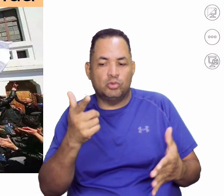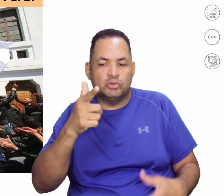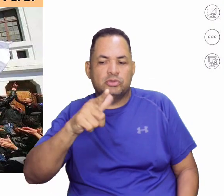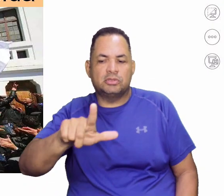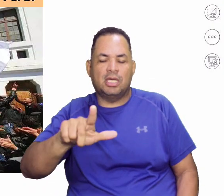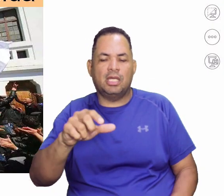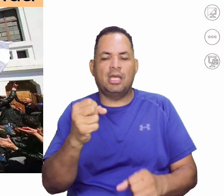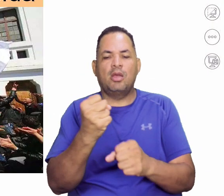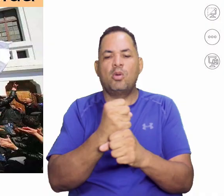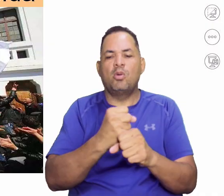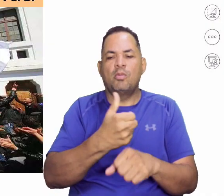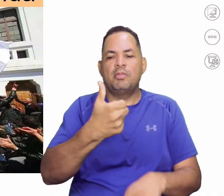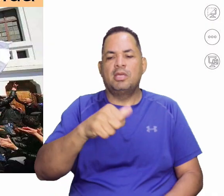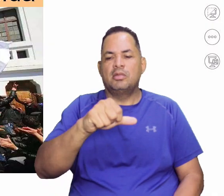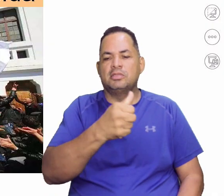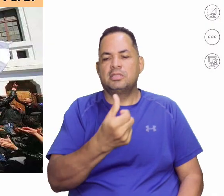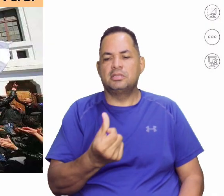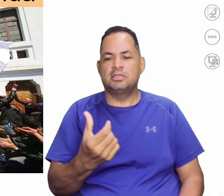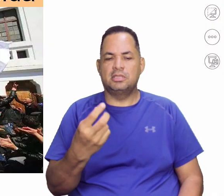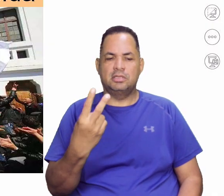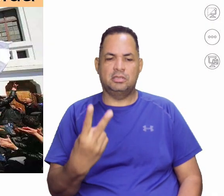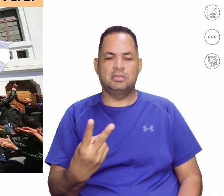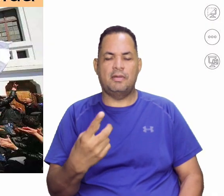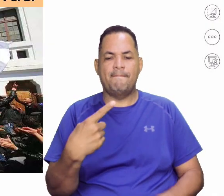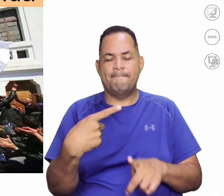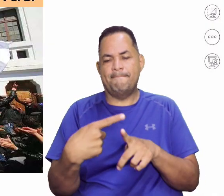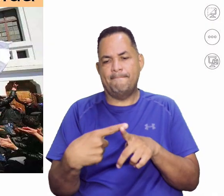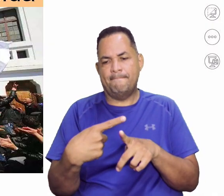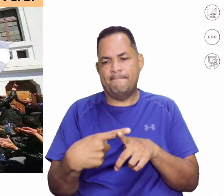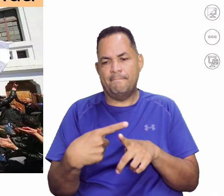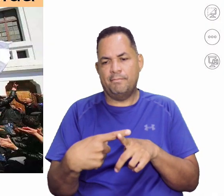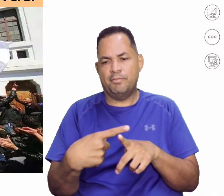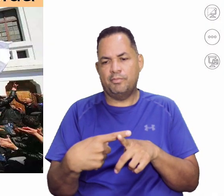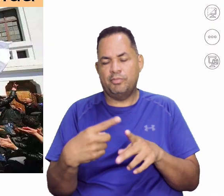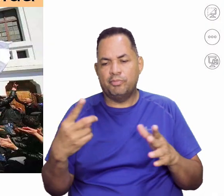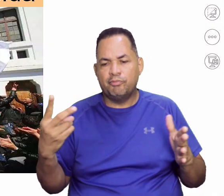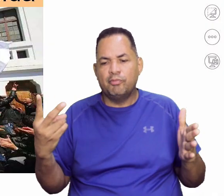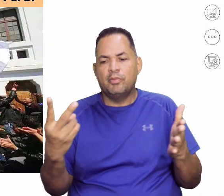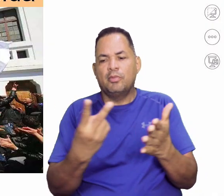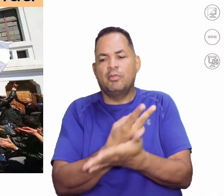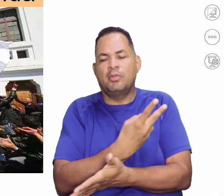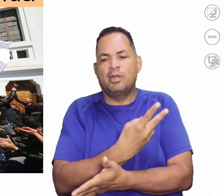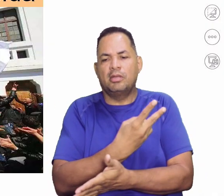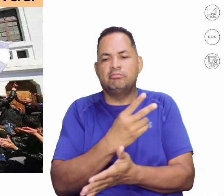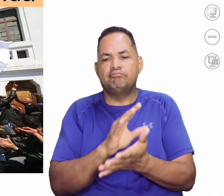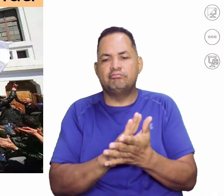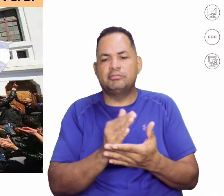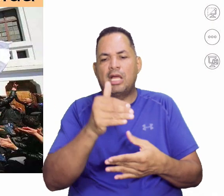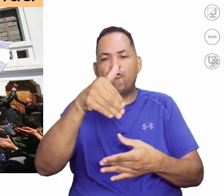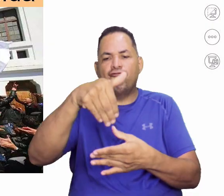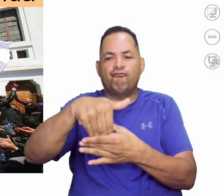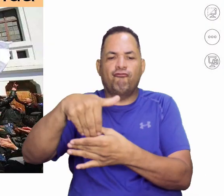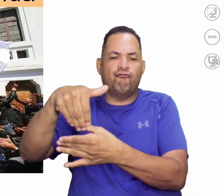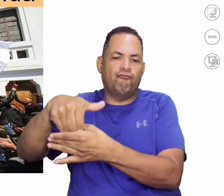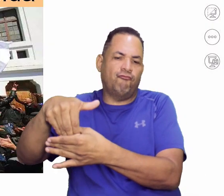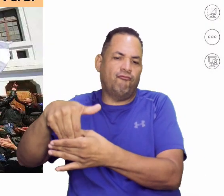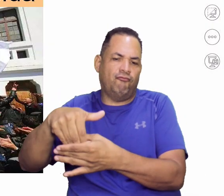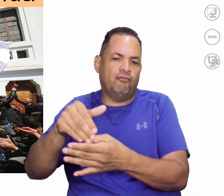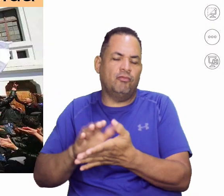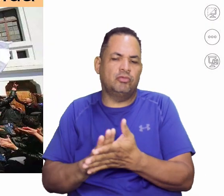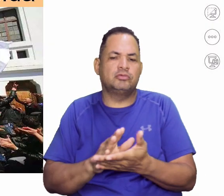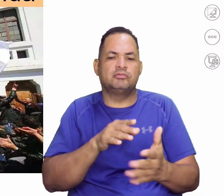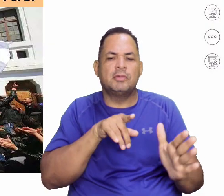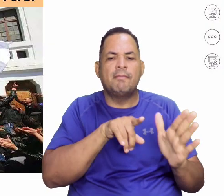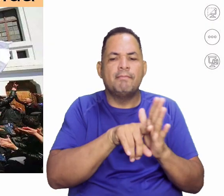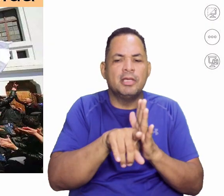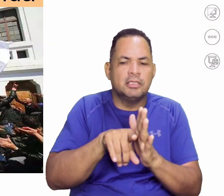em 1962. Por quê? Porque vai acontecer aí um referendo que é uma